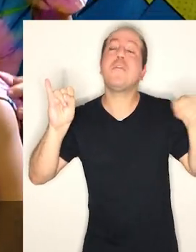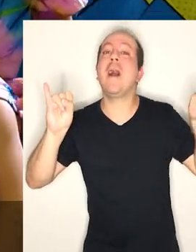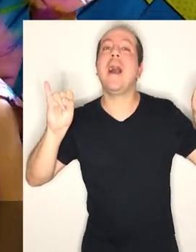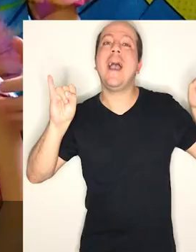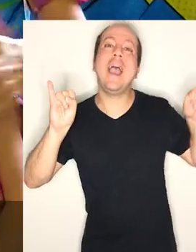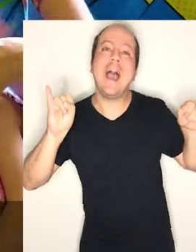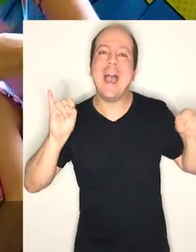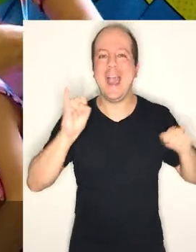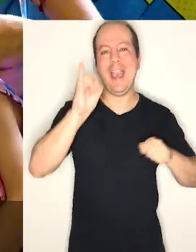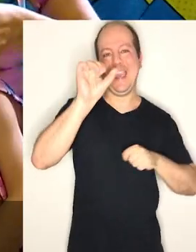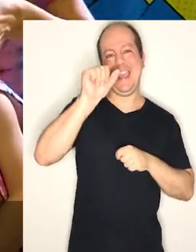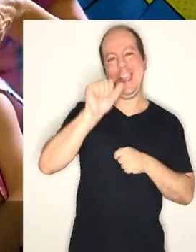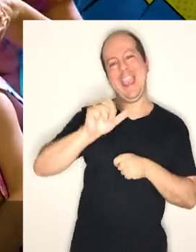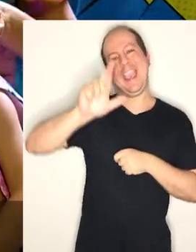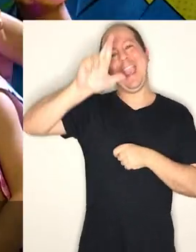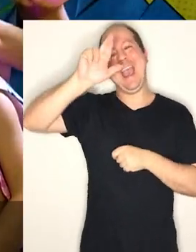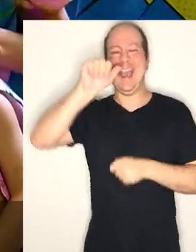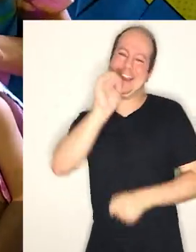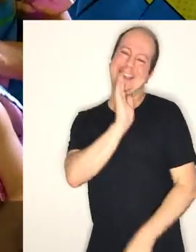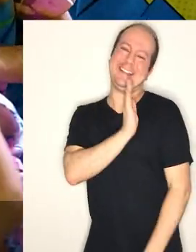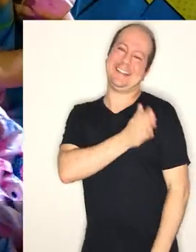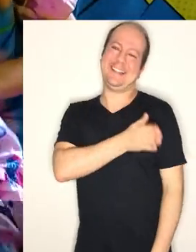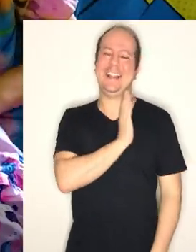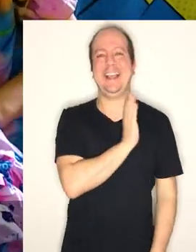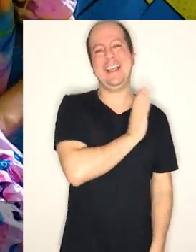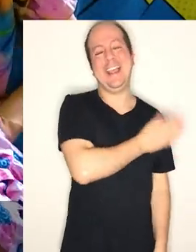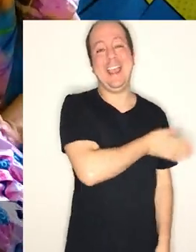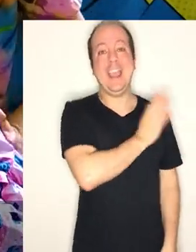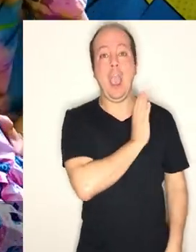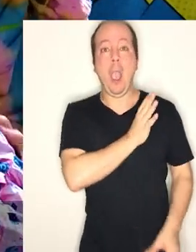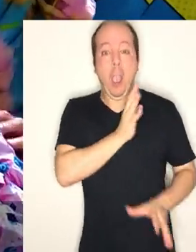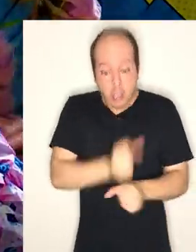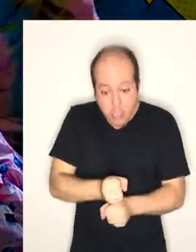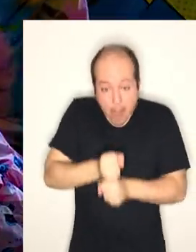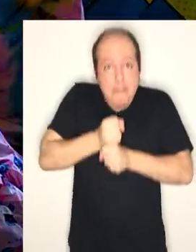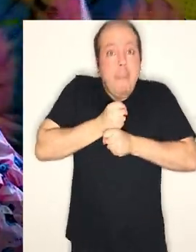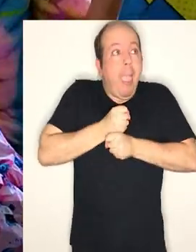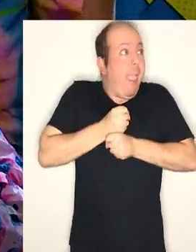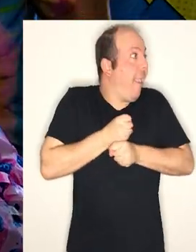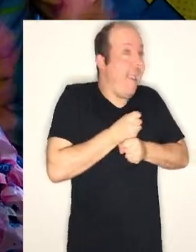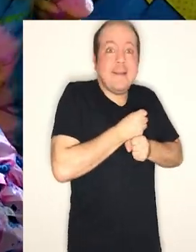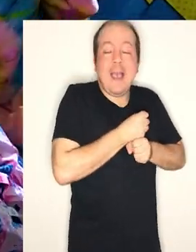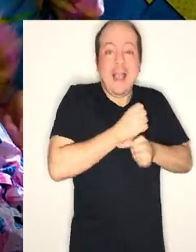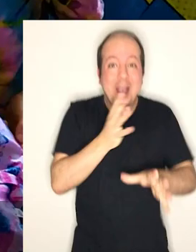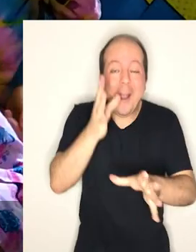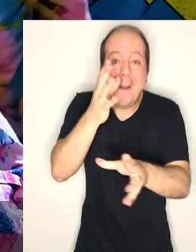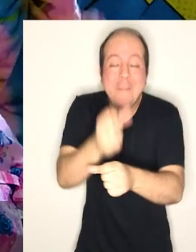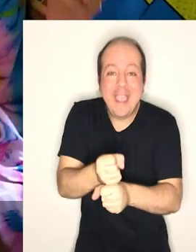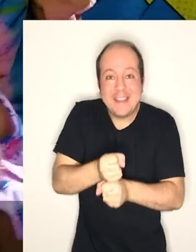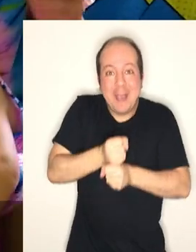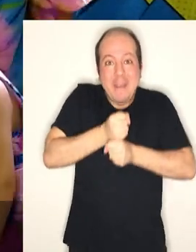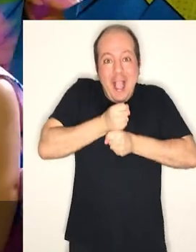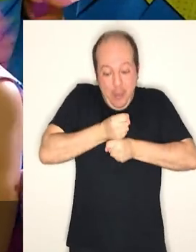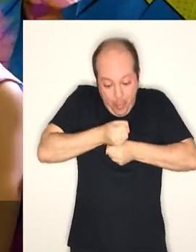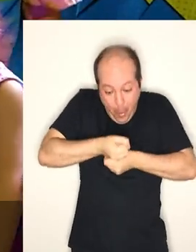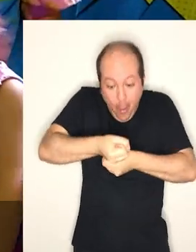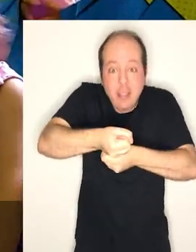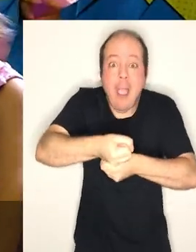eu escrevo, Iara do meu coração. Tô presa, meu bem, tô